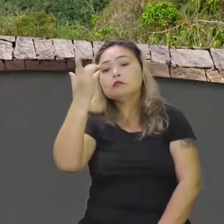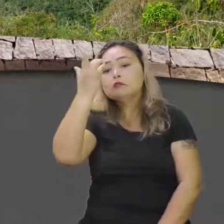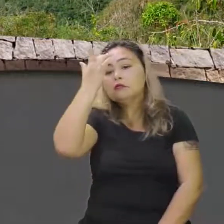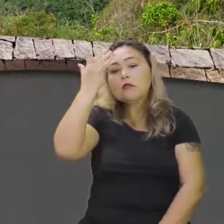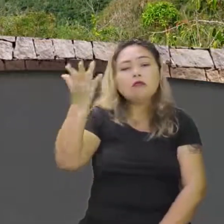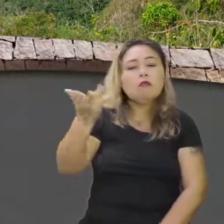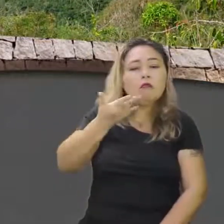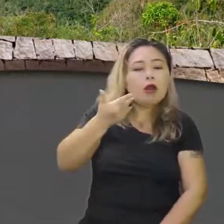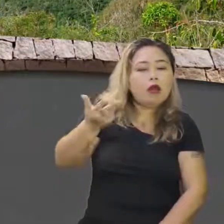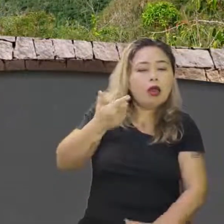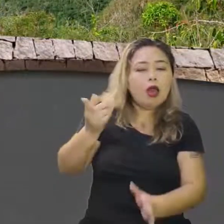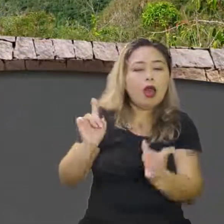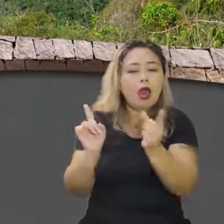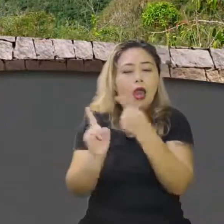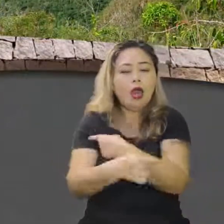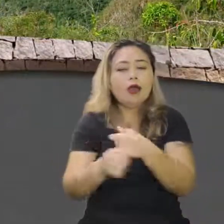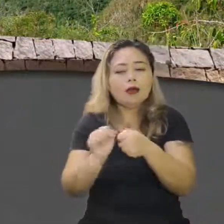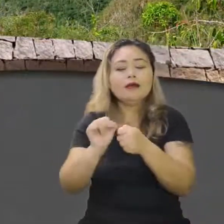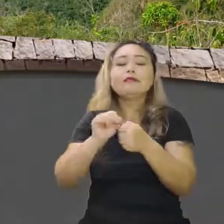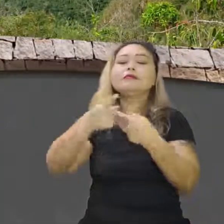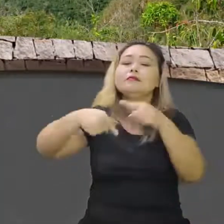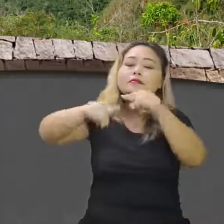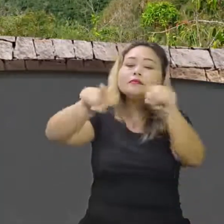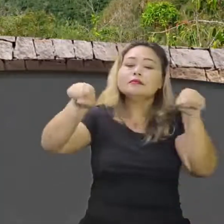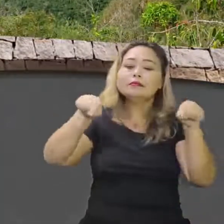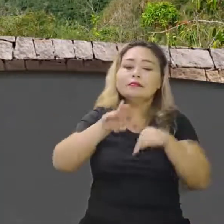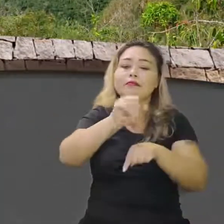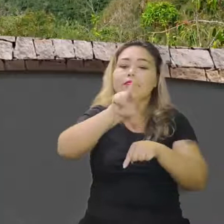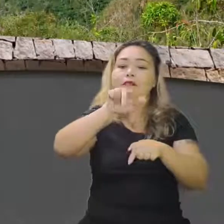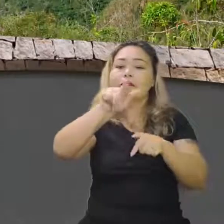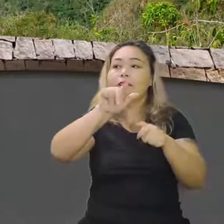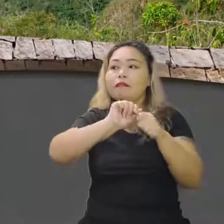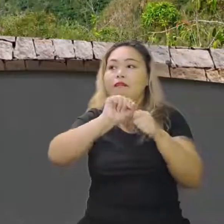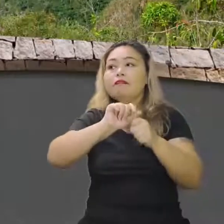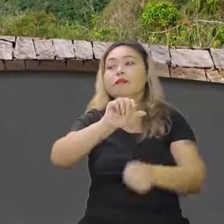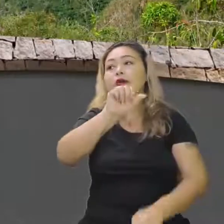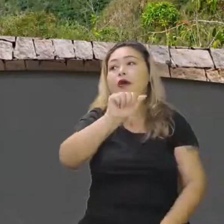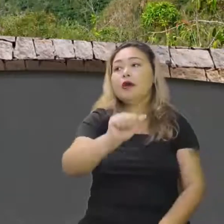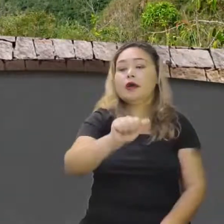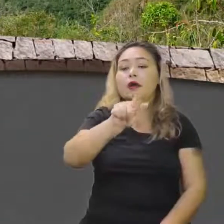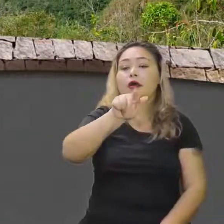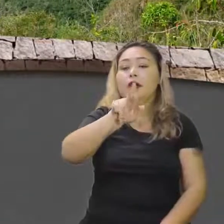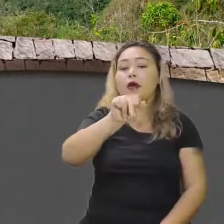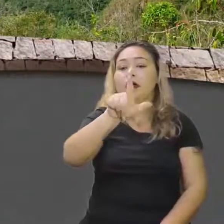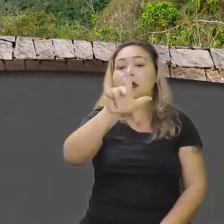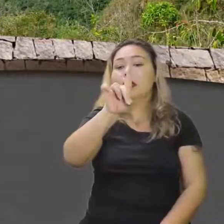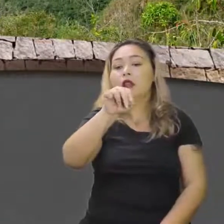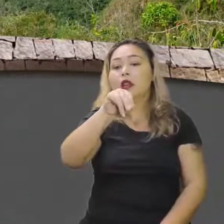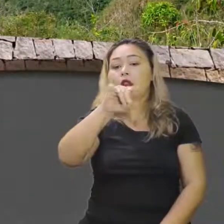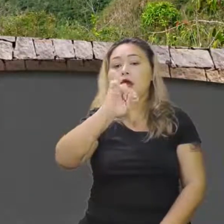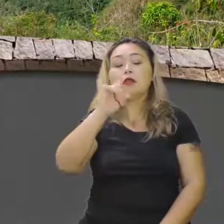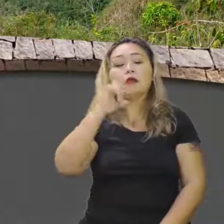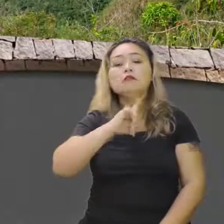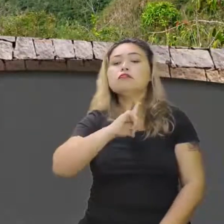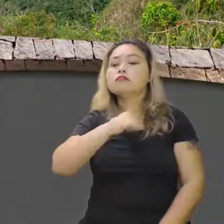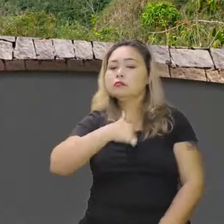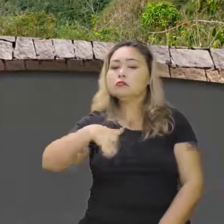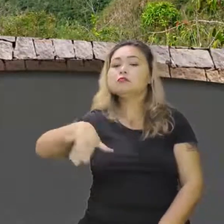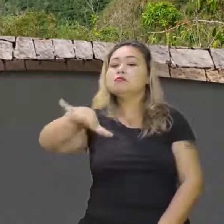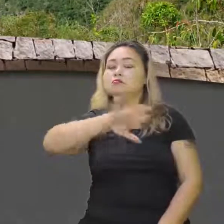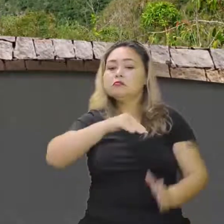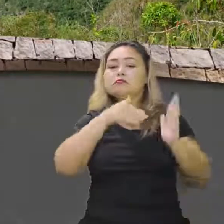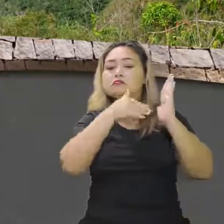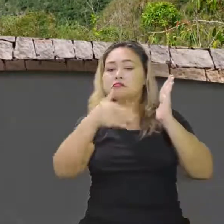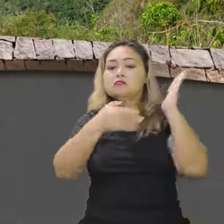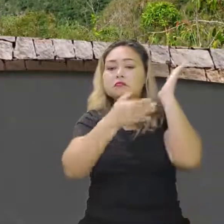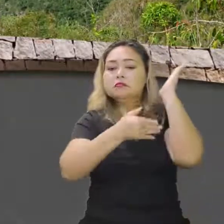ser enganado. Portanto, tem um bairro em Porto Velho chamado do bairro Arigolândia. Tanto o nordestino teve nesse bairro no segundo ciclo da